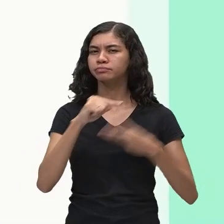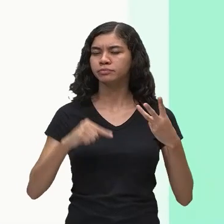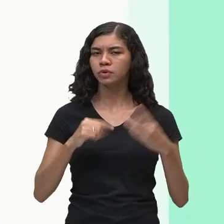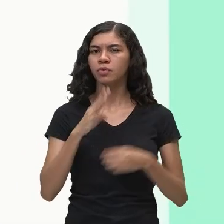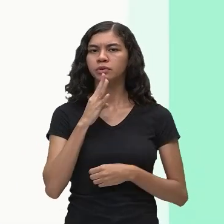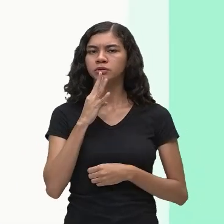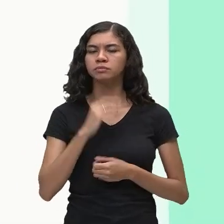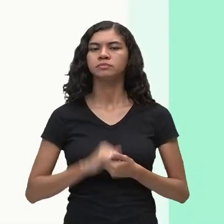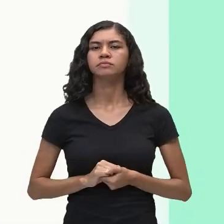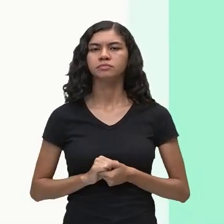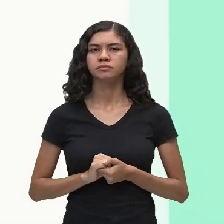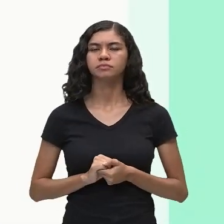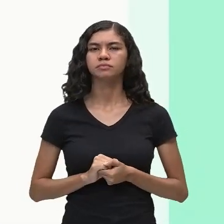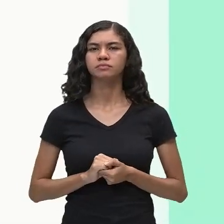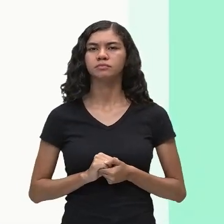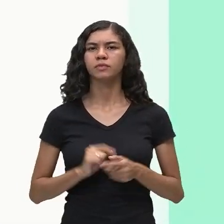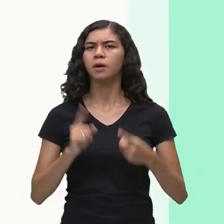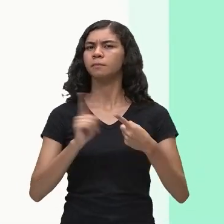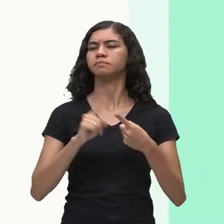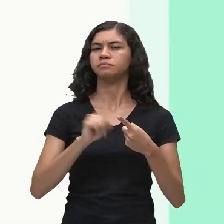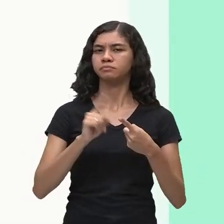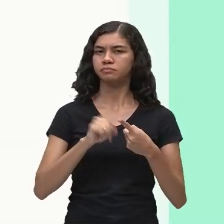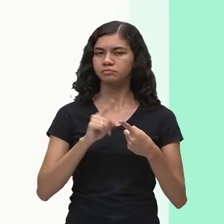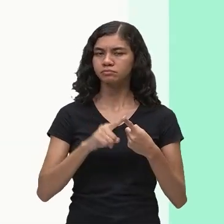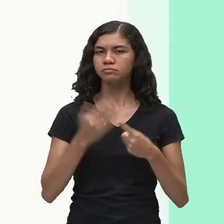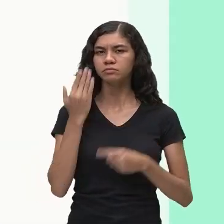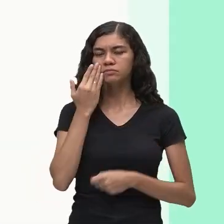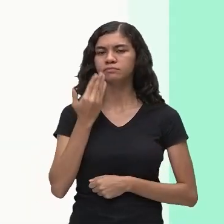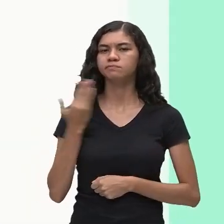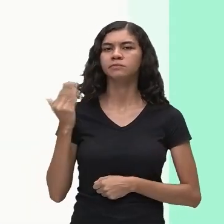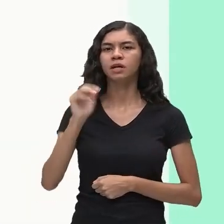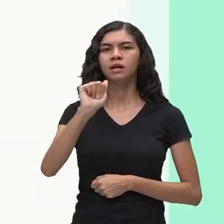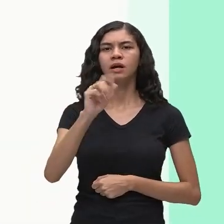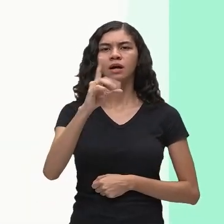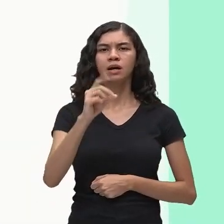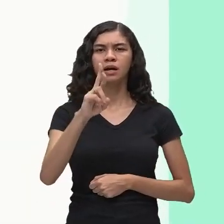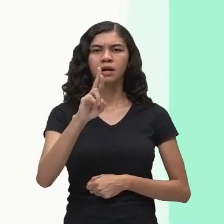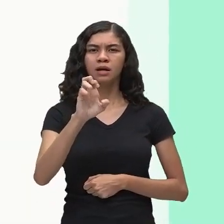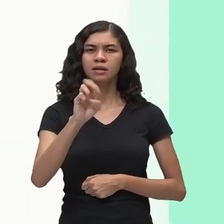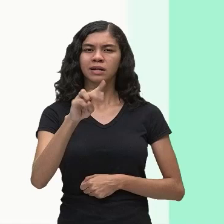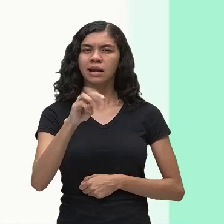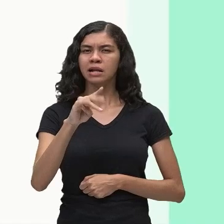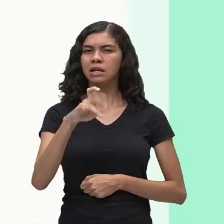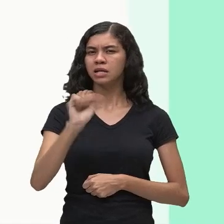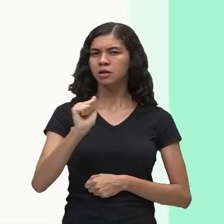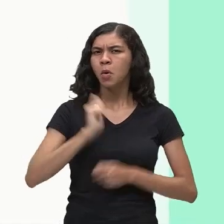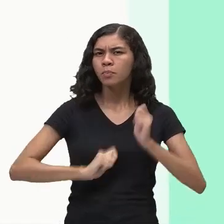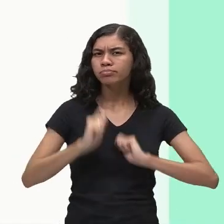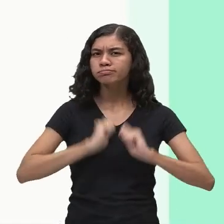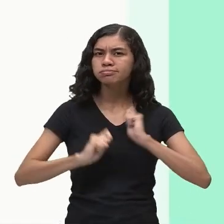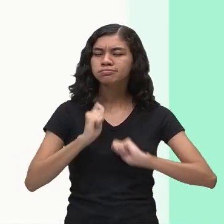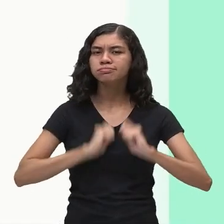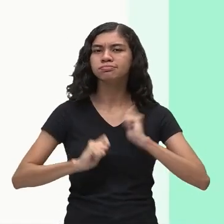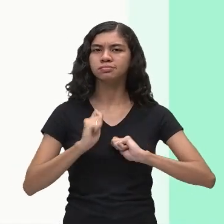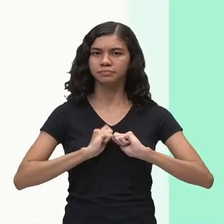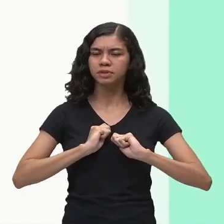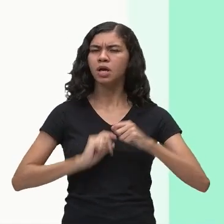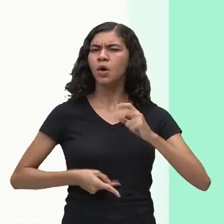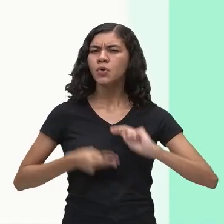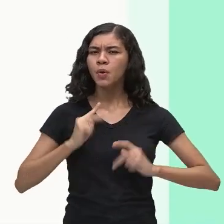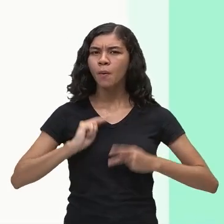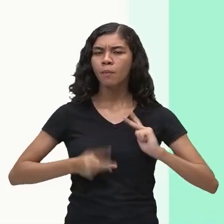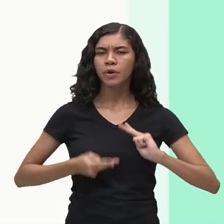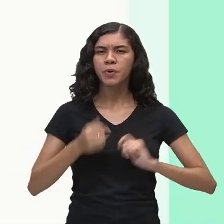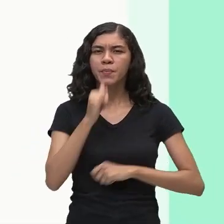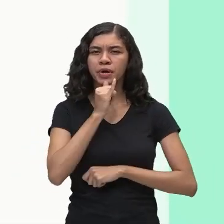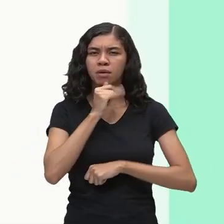O primeiro hormônio produzido pela suprarrenal que eu vou apresentar para vocês é a adrenalina. Esse hormônio, por ser sintetizado no